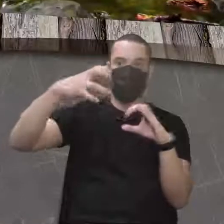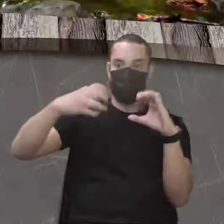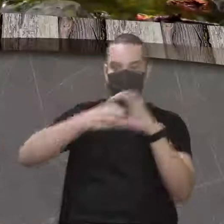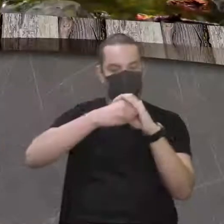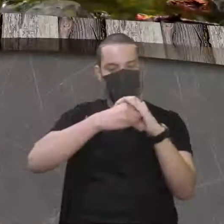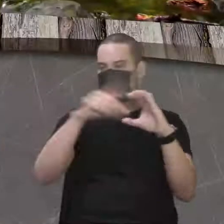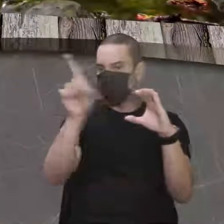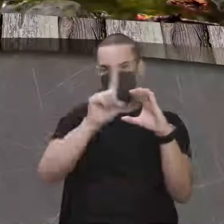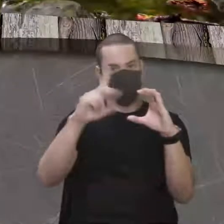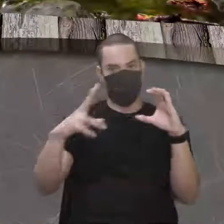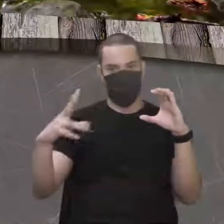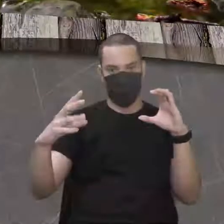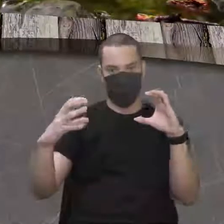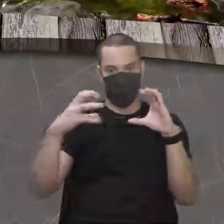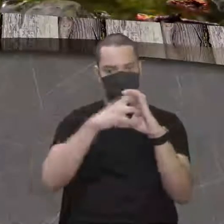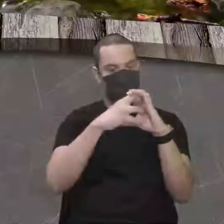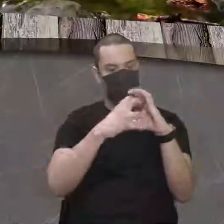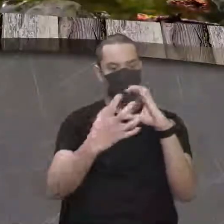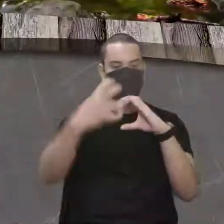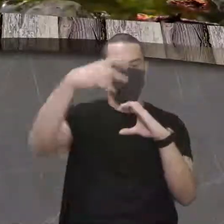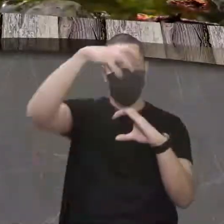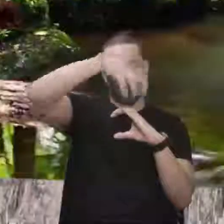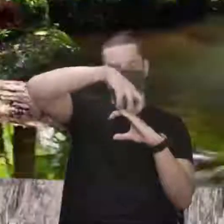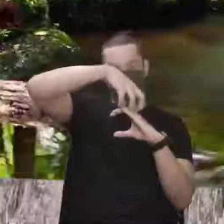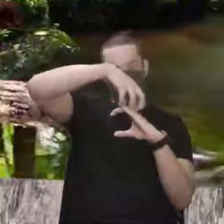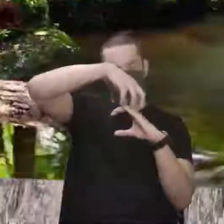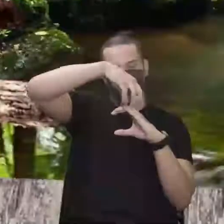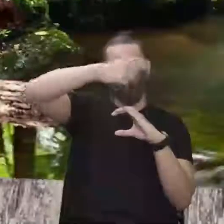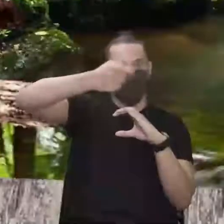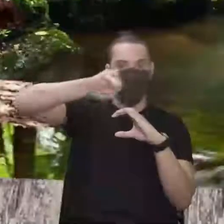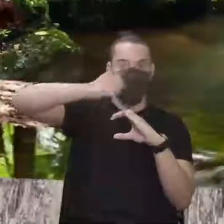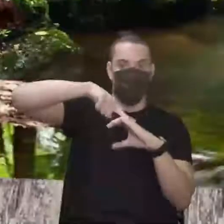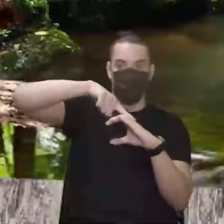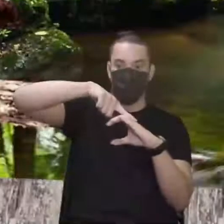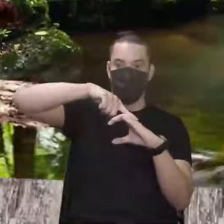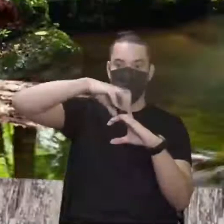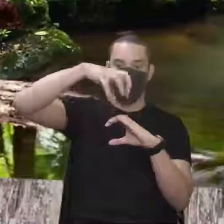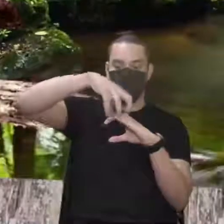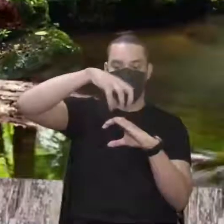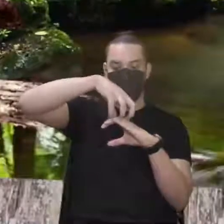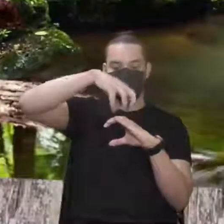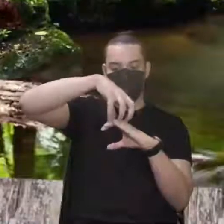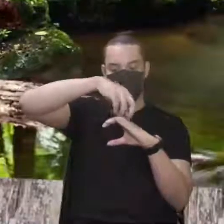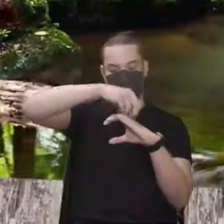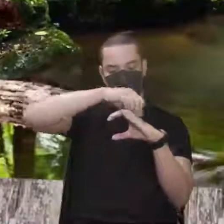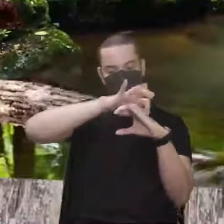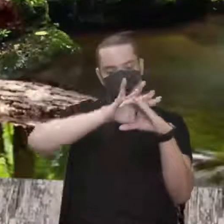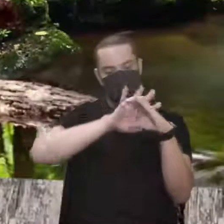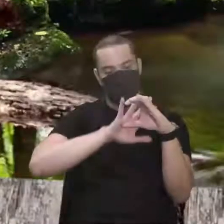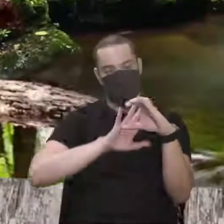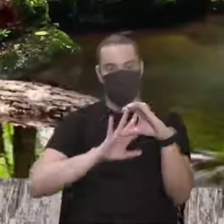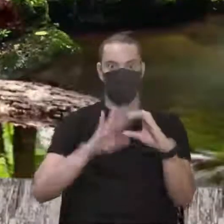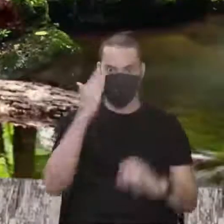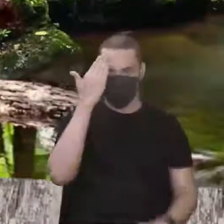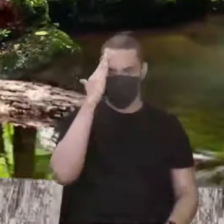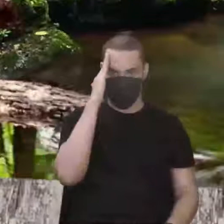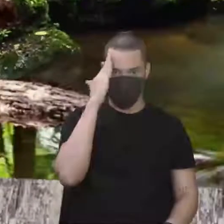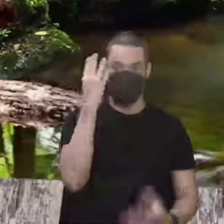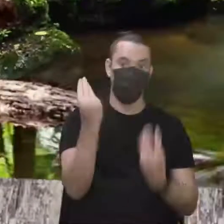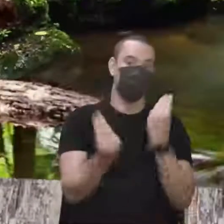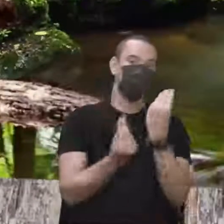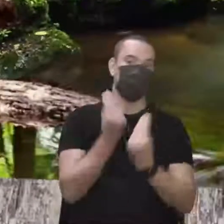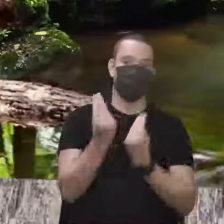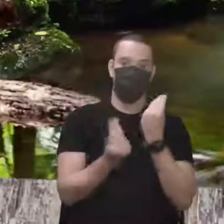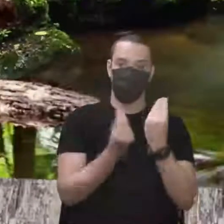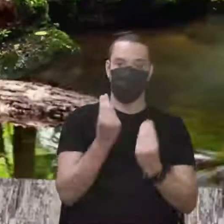na célula, mas ele introduz o material genético dele dentro da célula que ele está parasitando. Pode